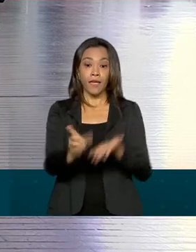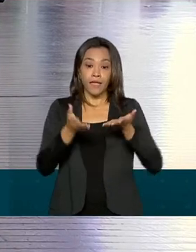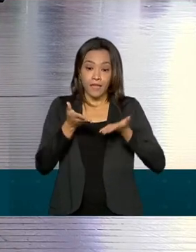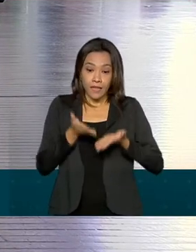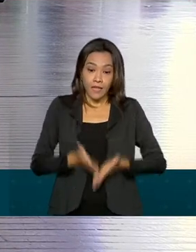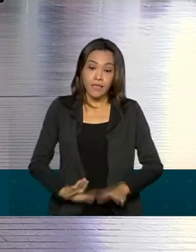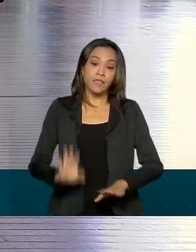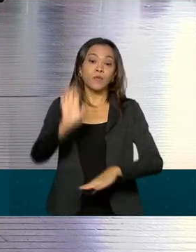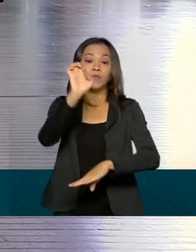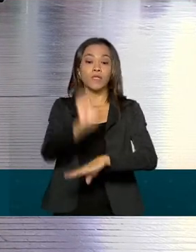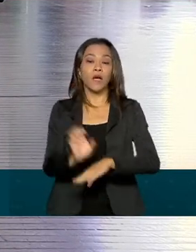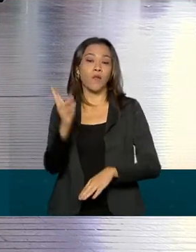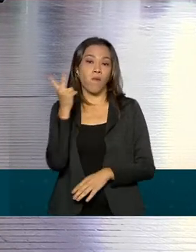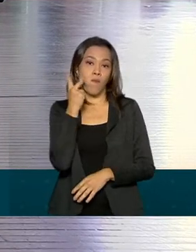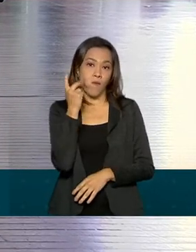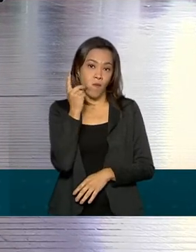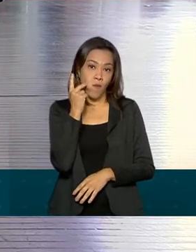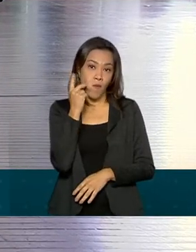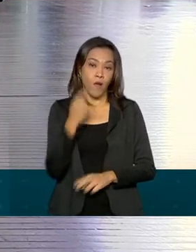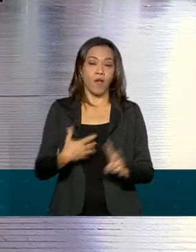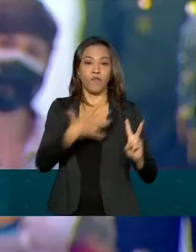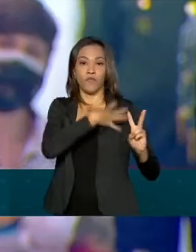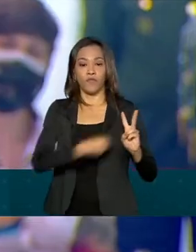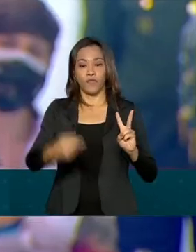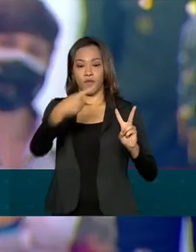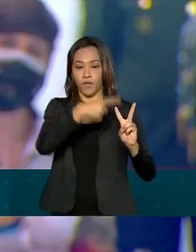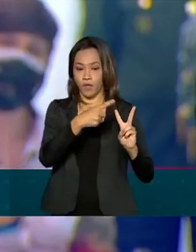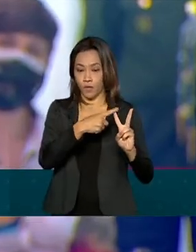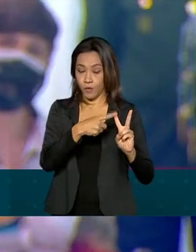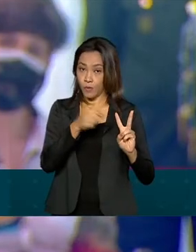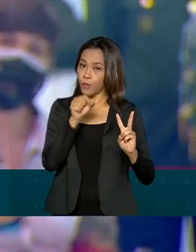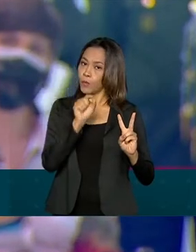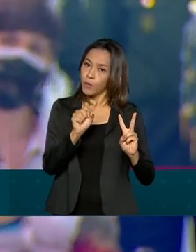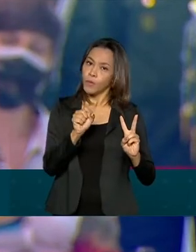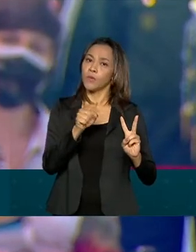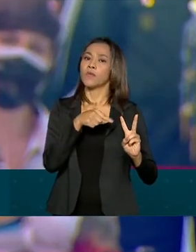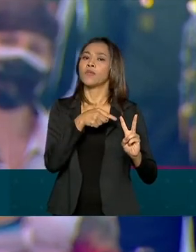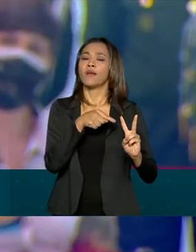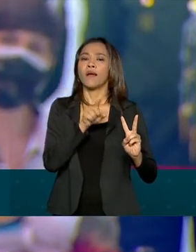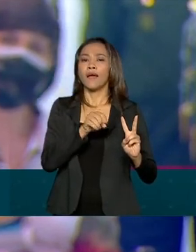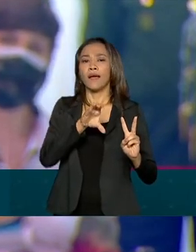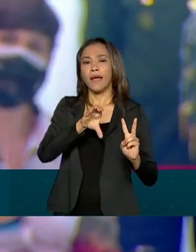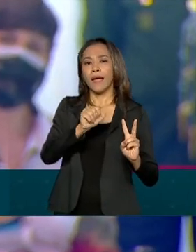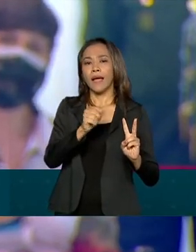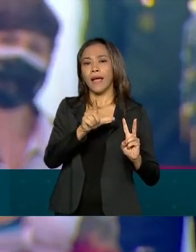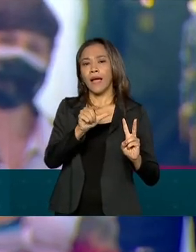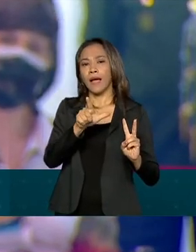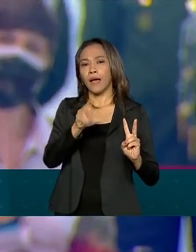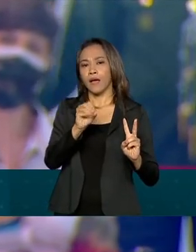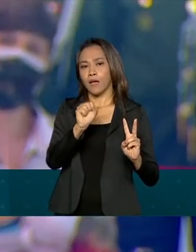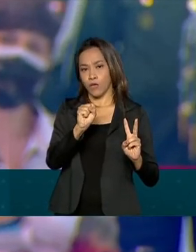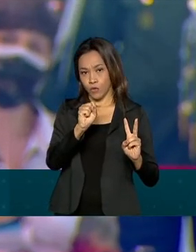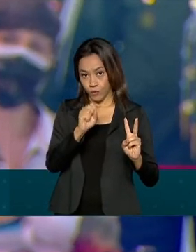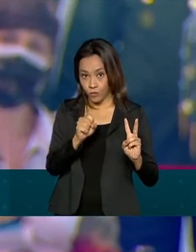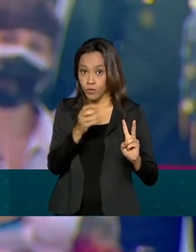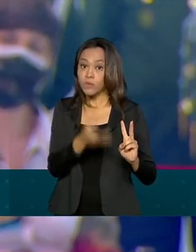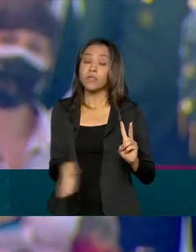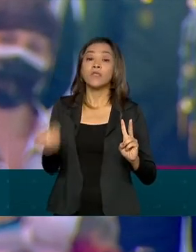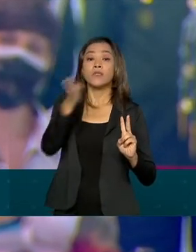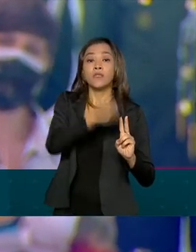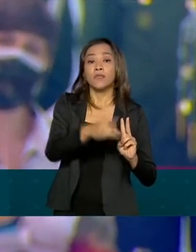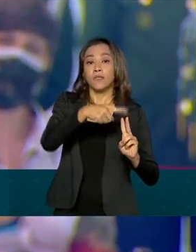Crateús Ceará filho do capitão do quadro auxiliar de Oficiais Carlos Alberto Coelho de